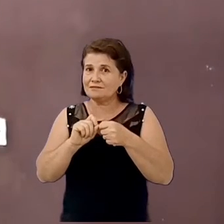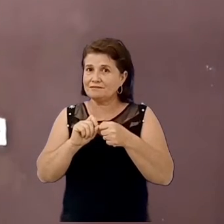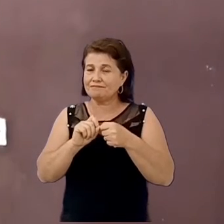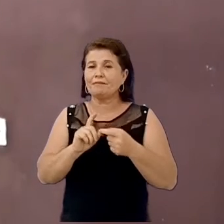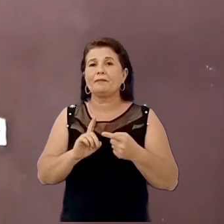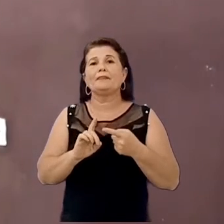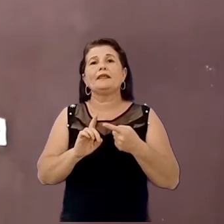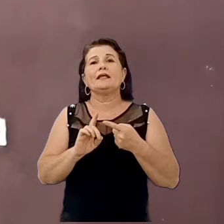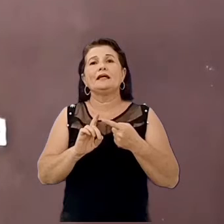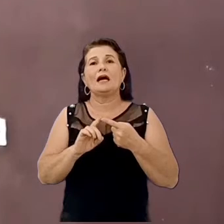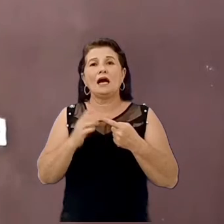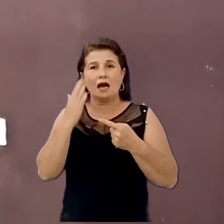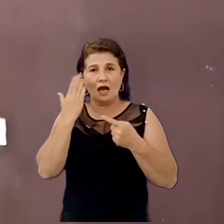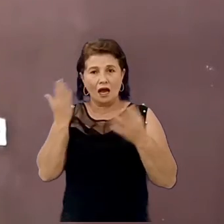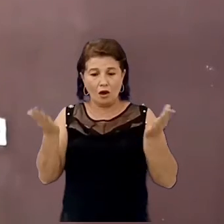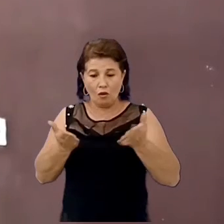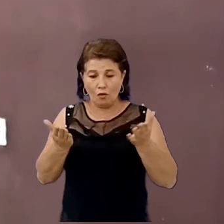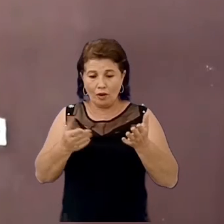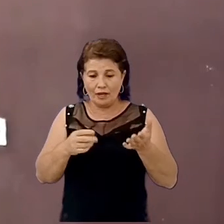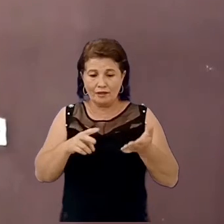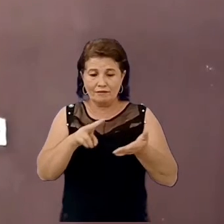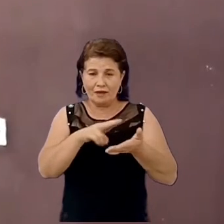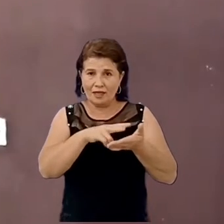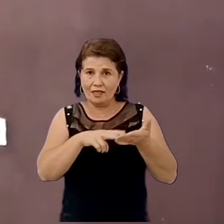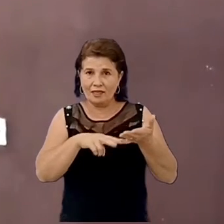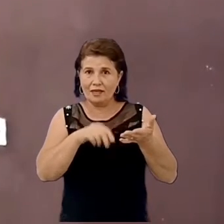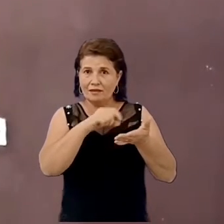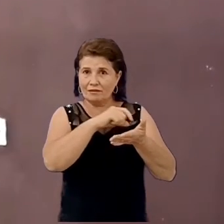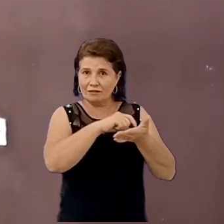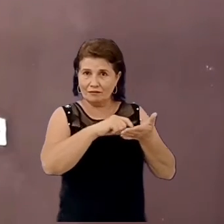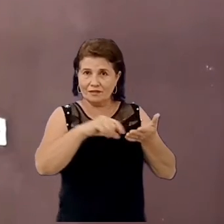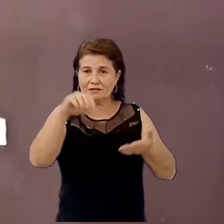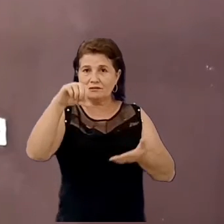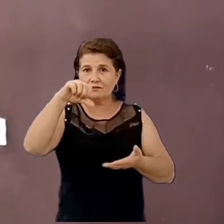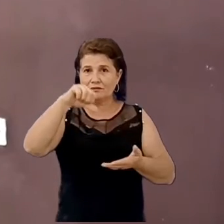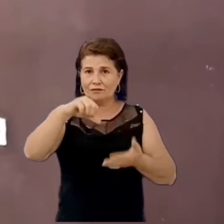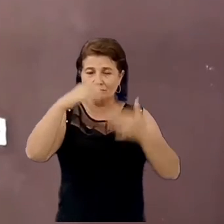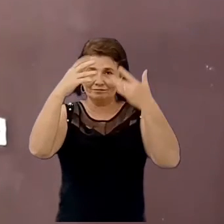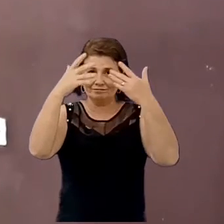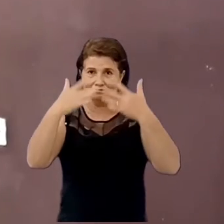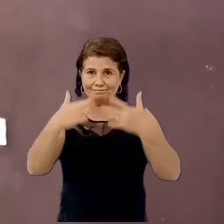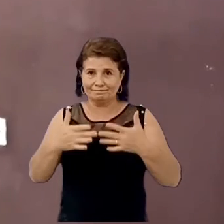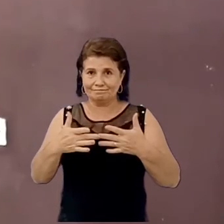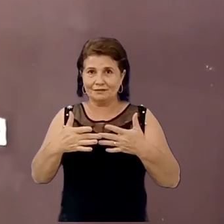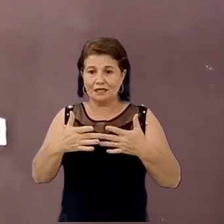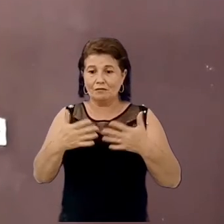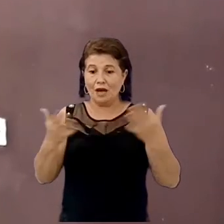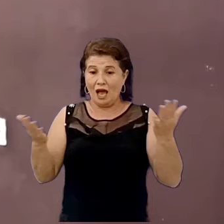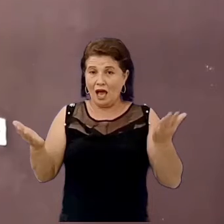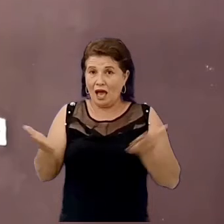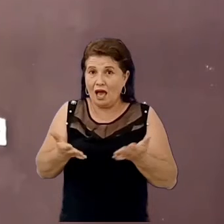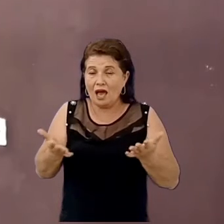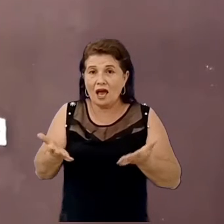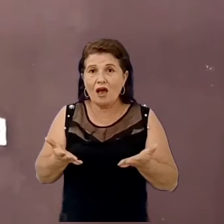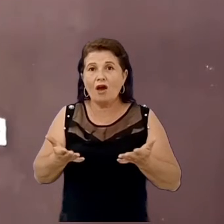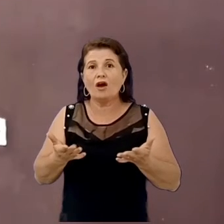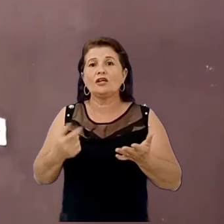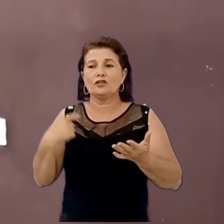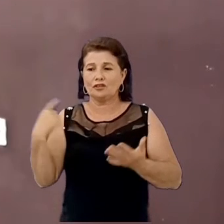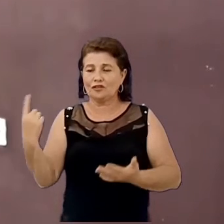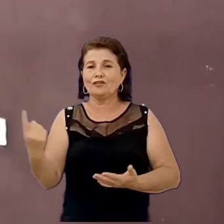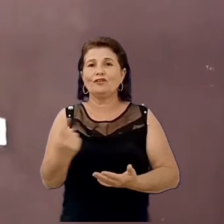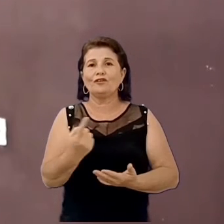A gente vai ler agora a partir do versículo 9, que diz: Por esta razão, também